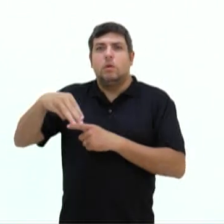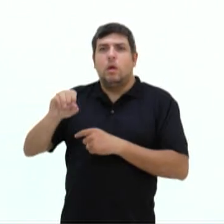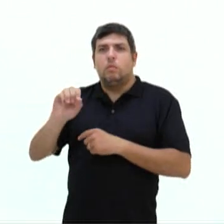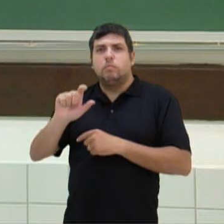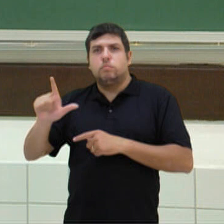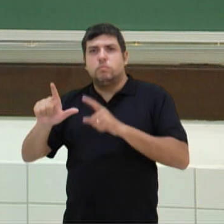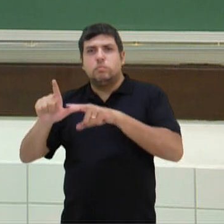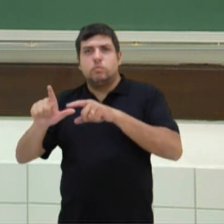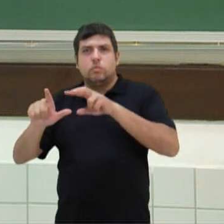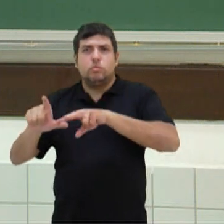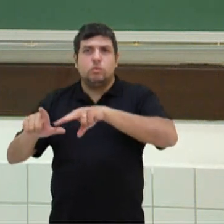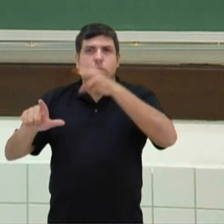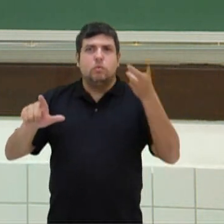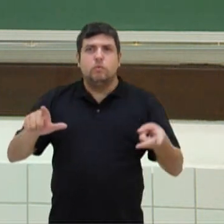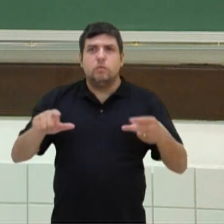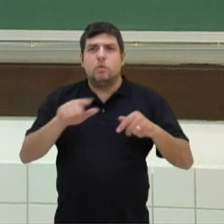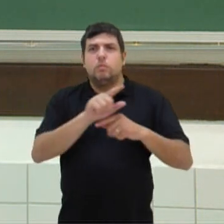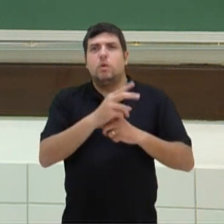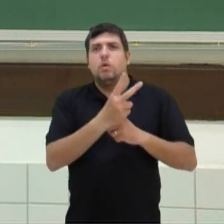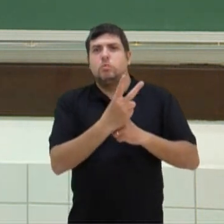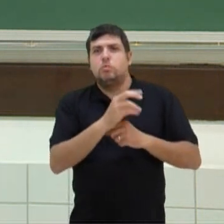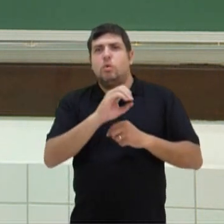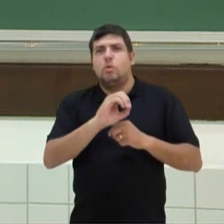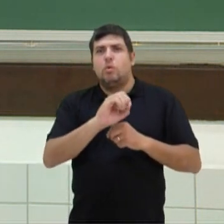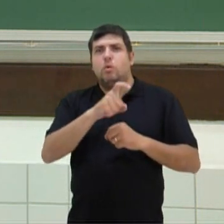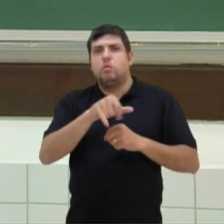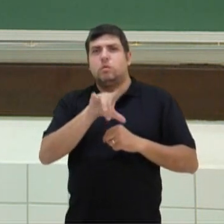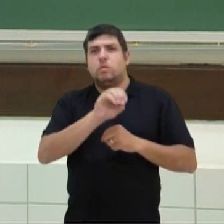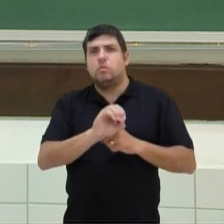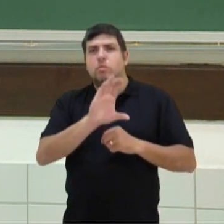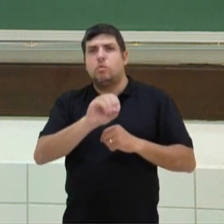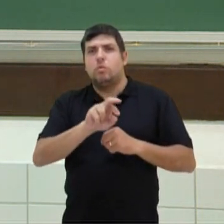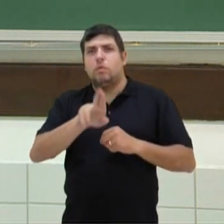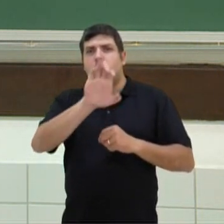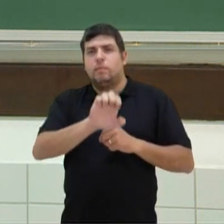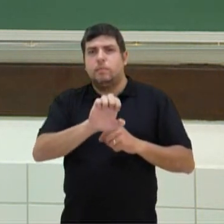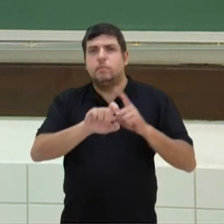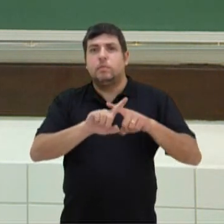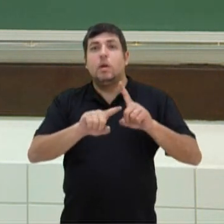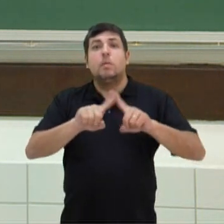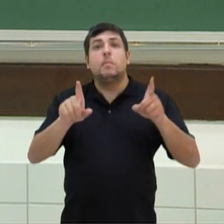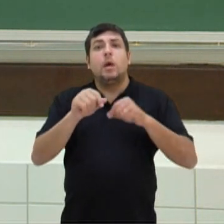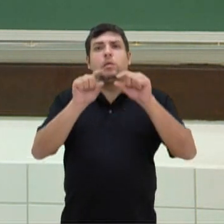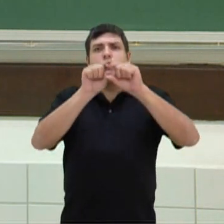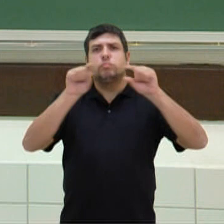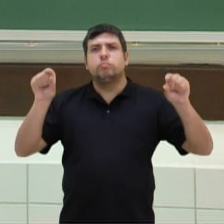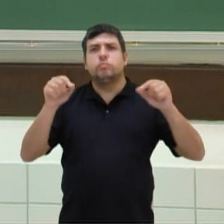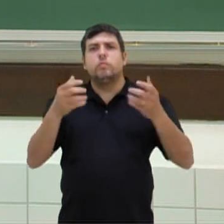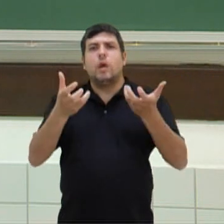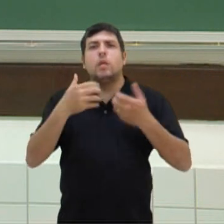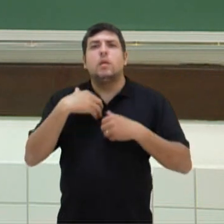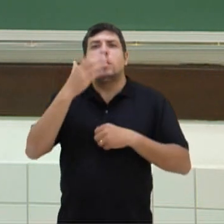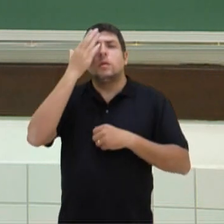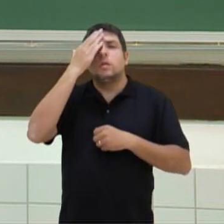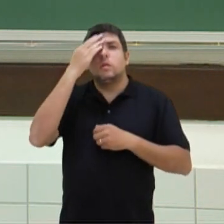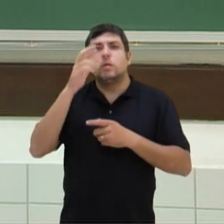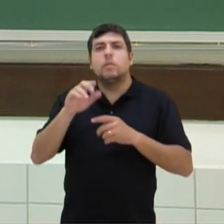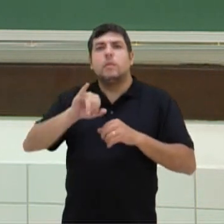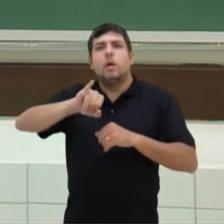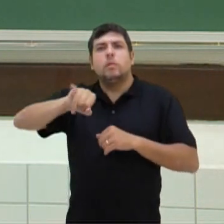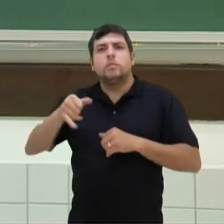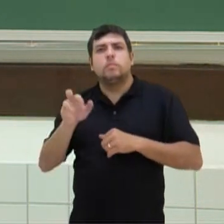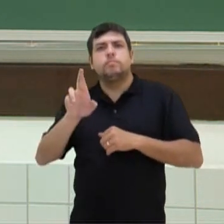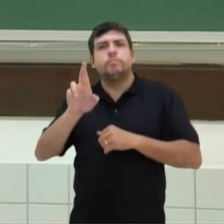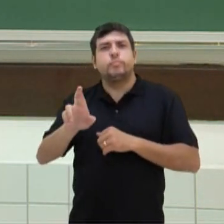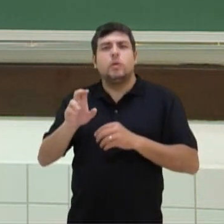do óxido de cobre. Porém, o exercício nos fornece os dados em massa, ele quer saber qual que é o rendimento em